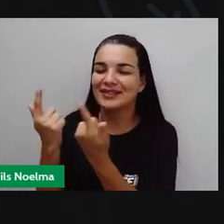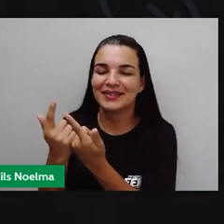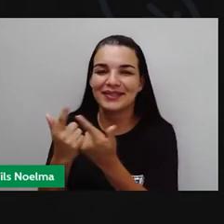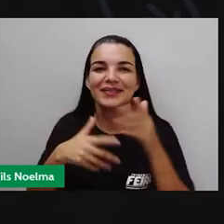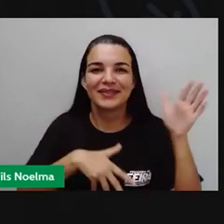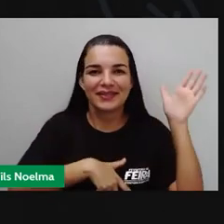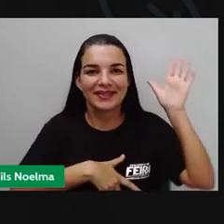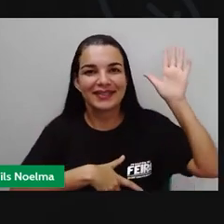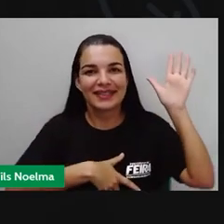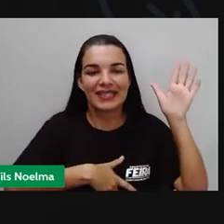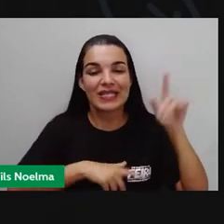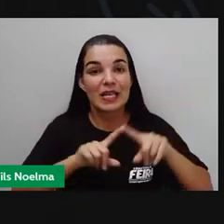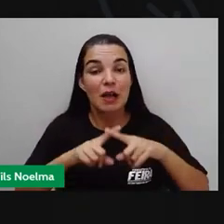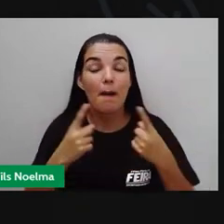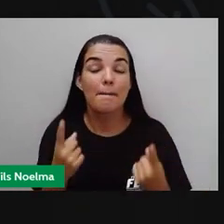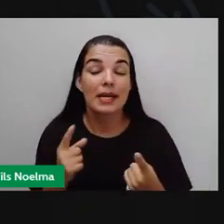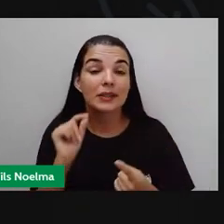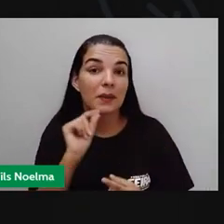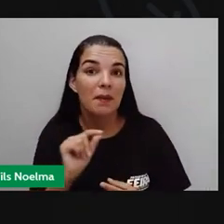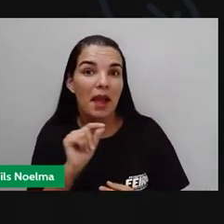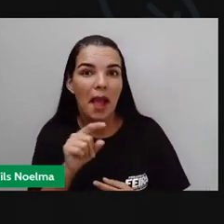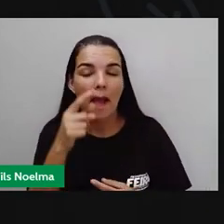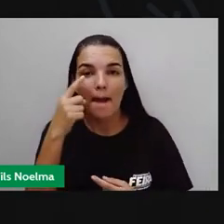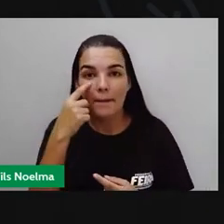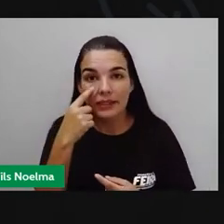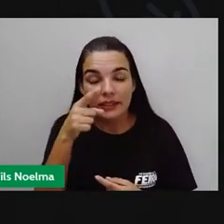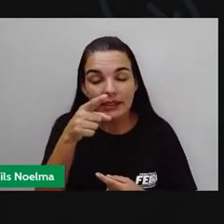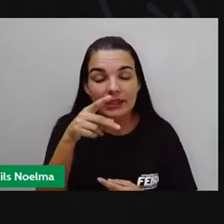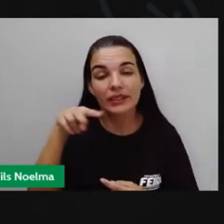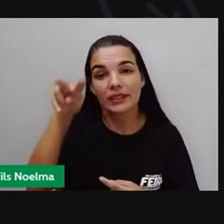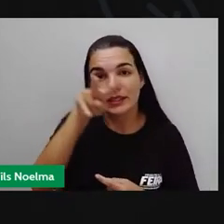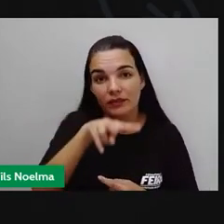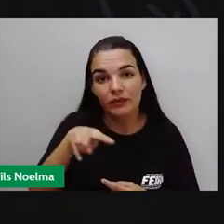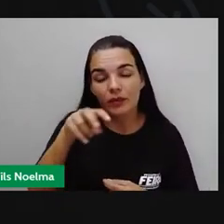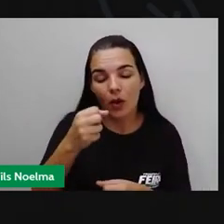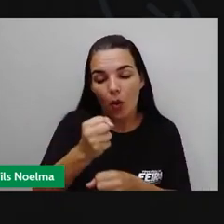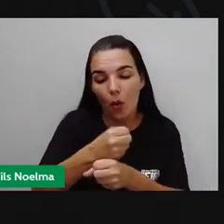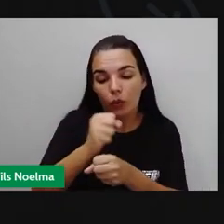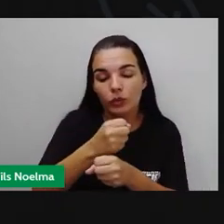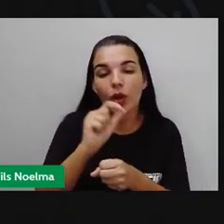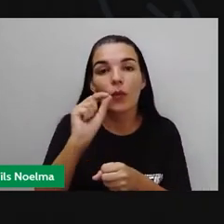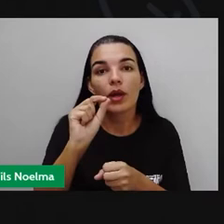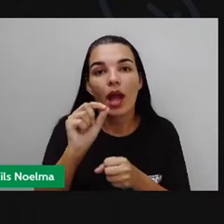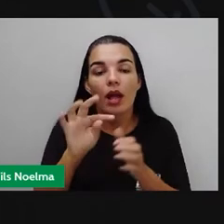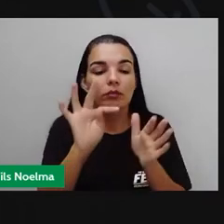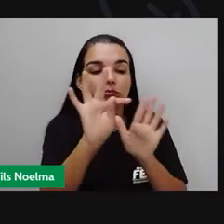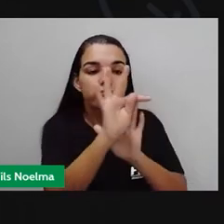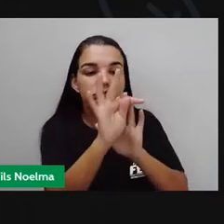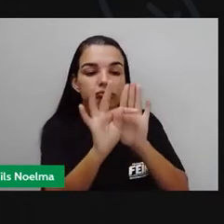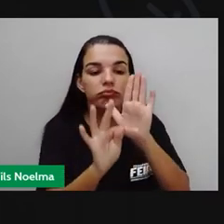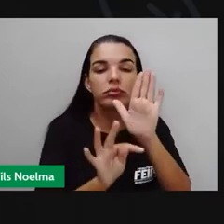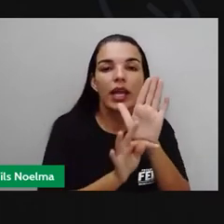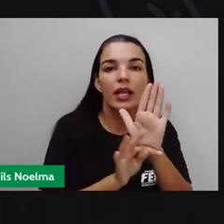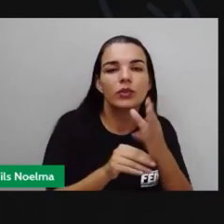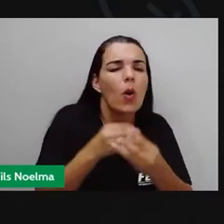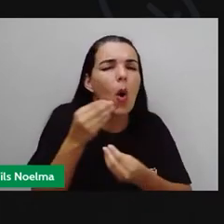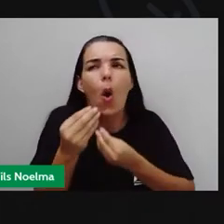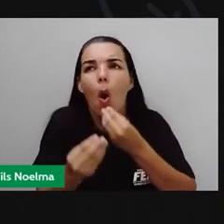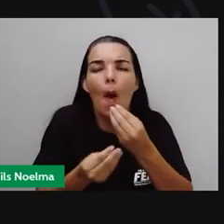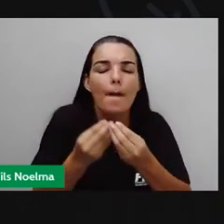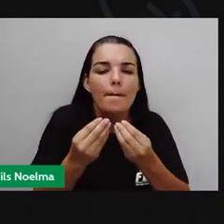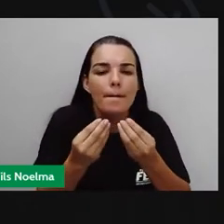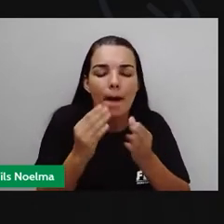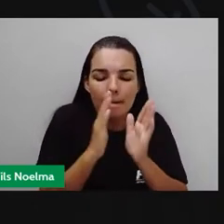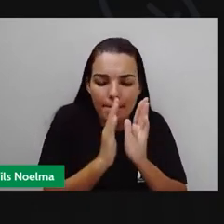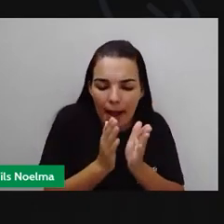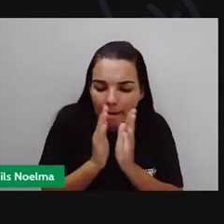a intenção maior aqui é que vocês construam um texto, né, um roteiro, né, de passos de dança de quadrilha.